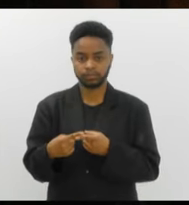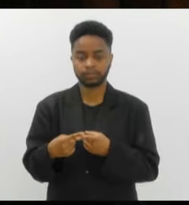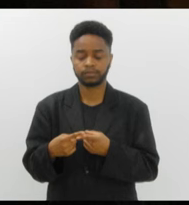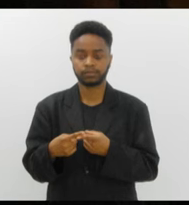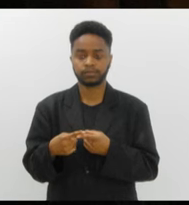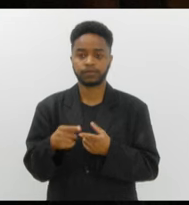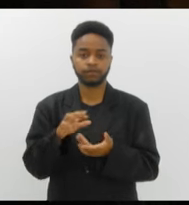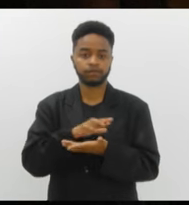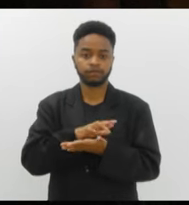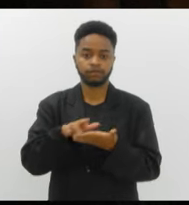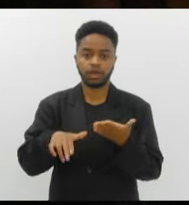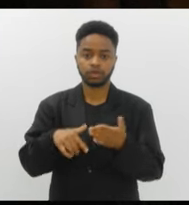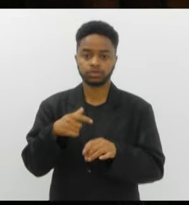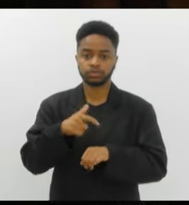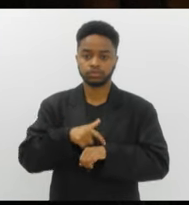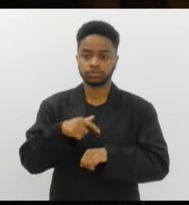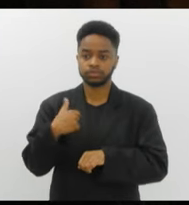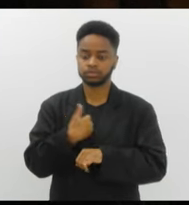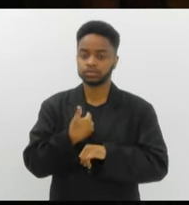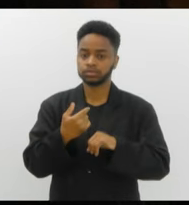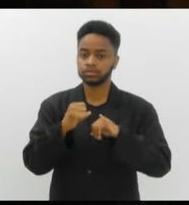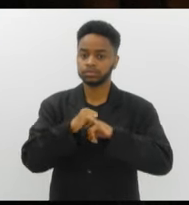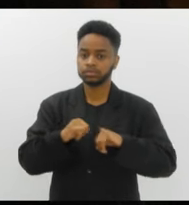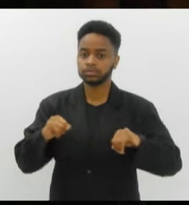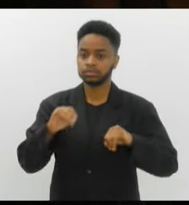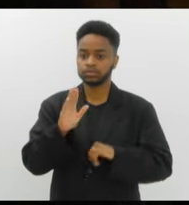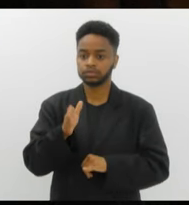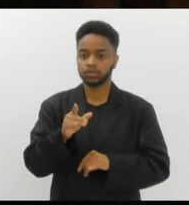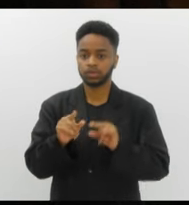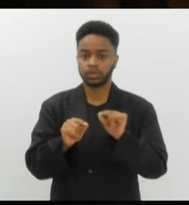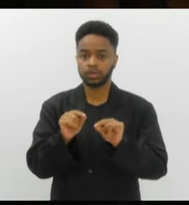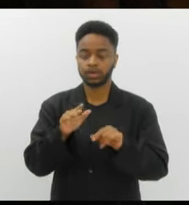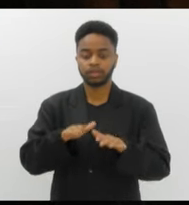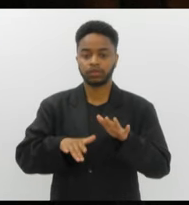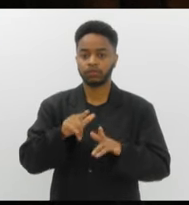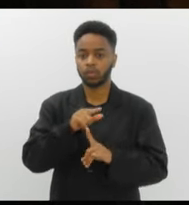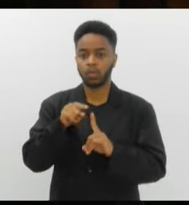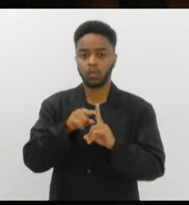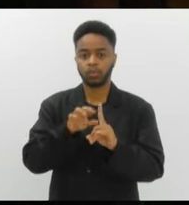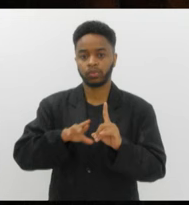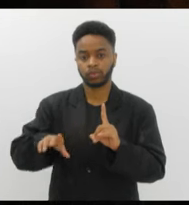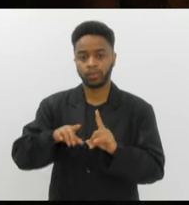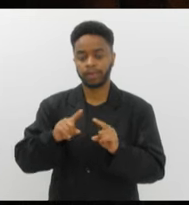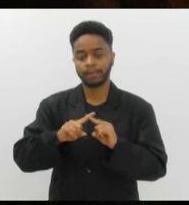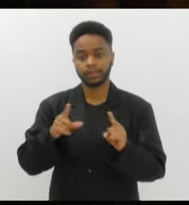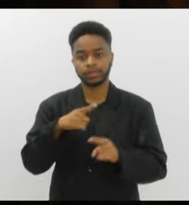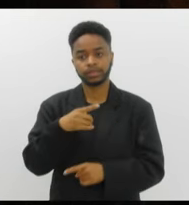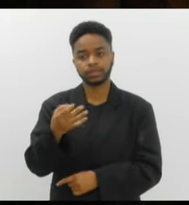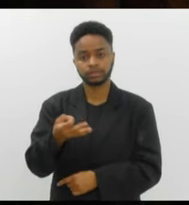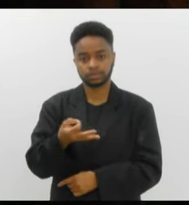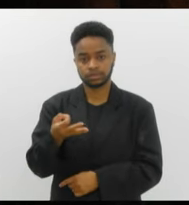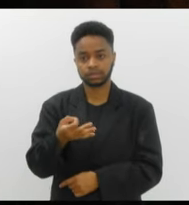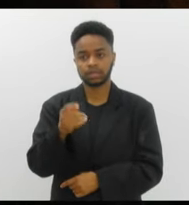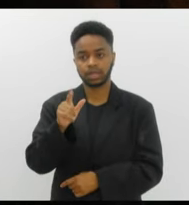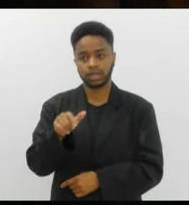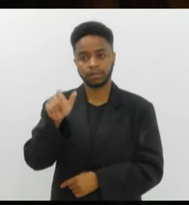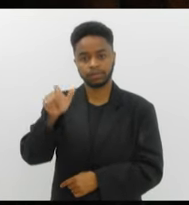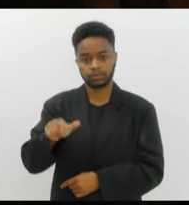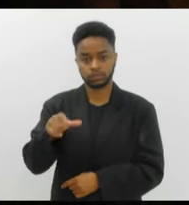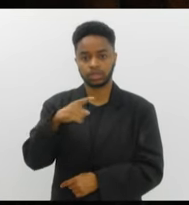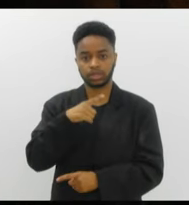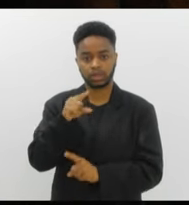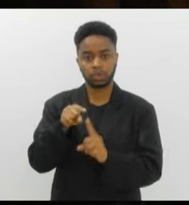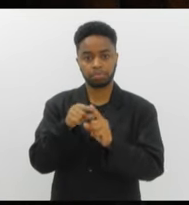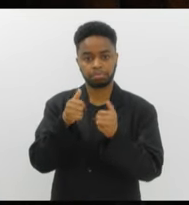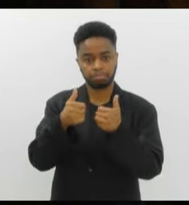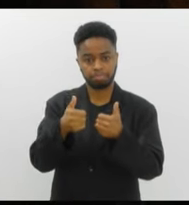já disse isso, que talvez não fosse a intenção, né, certamente era alguém bem intencionado,